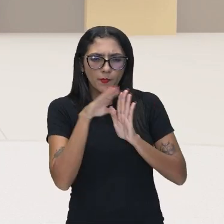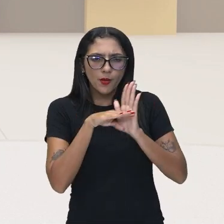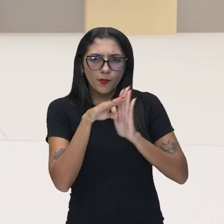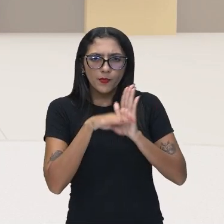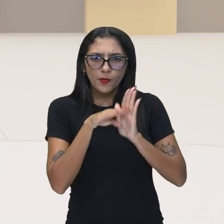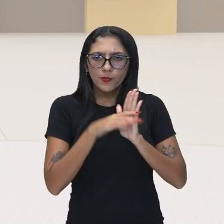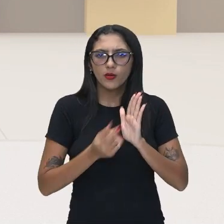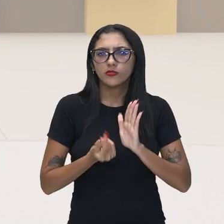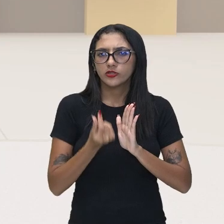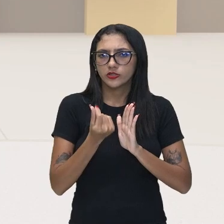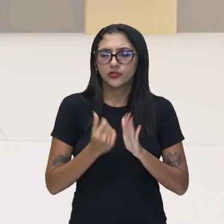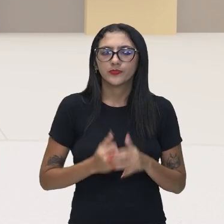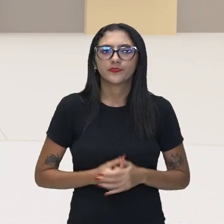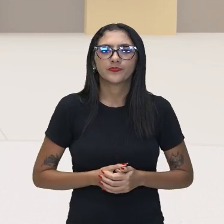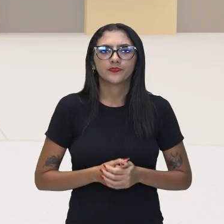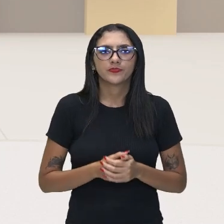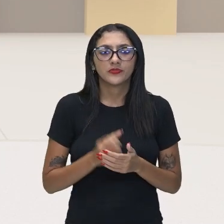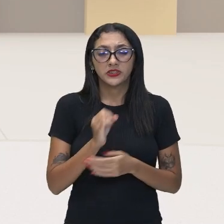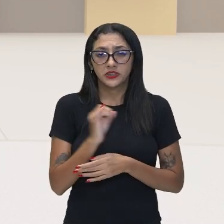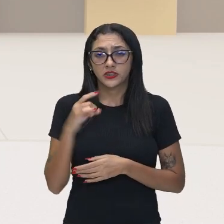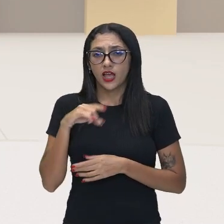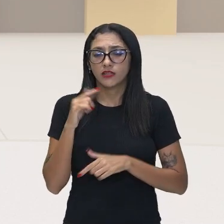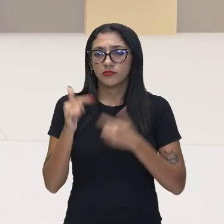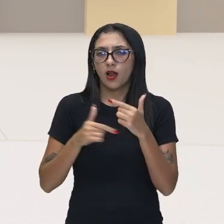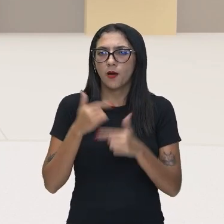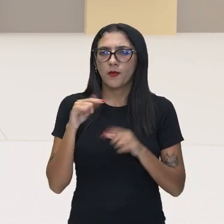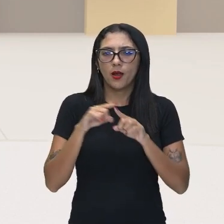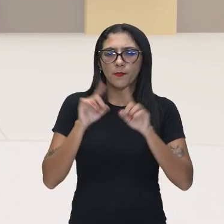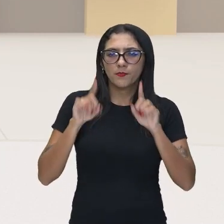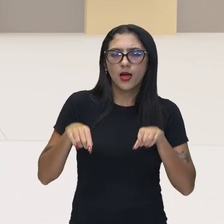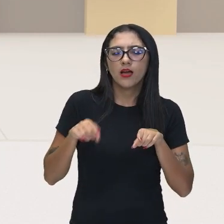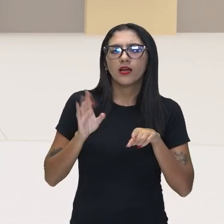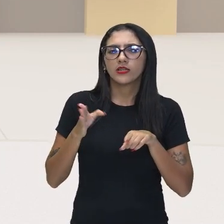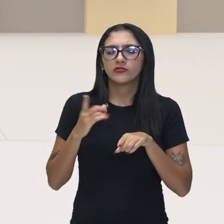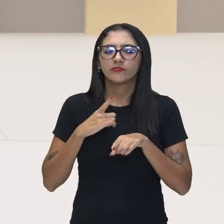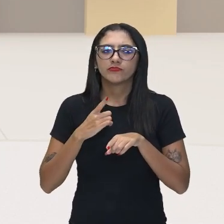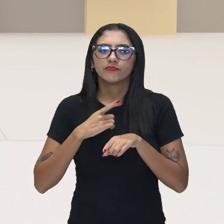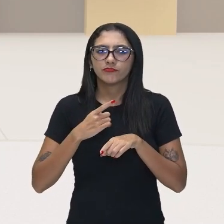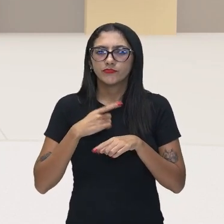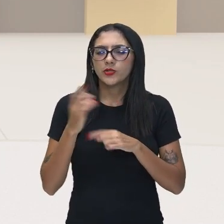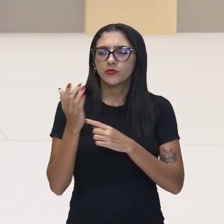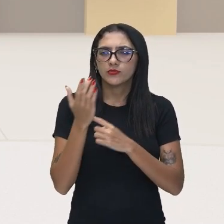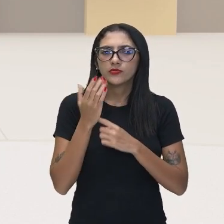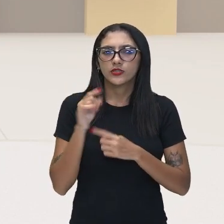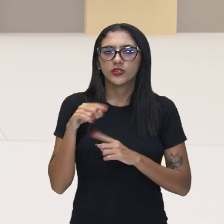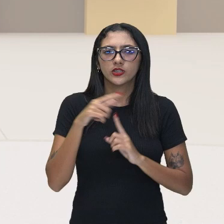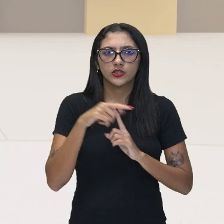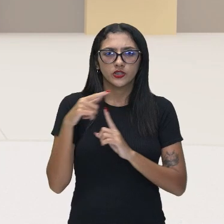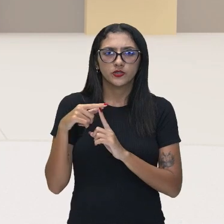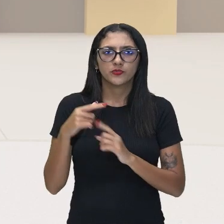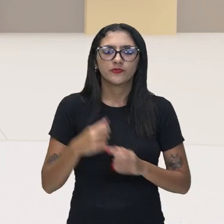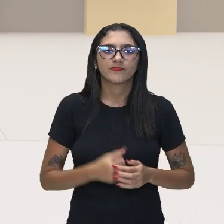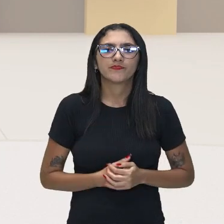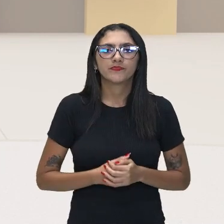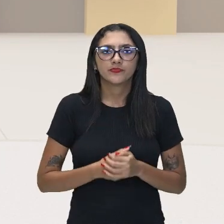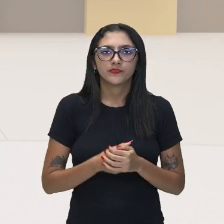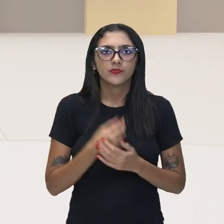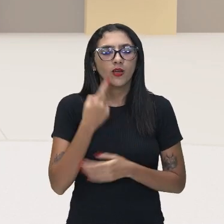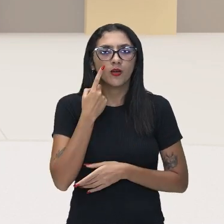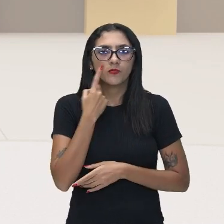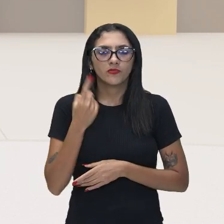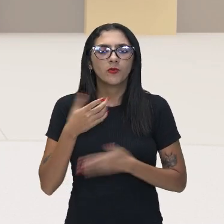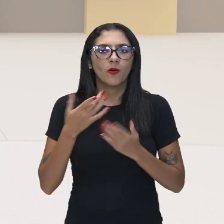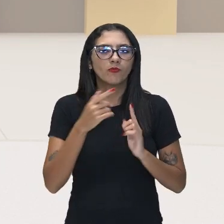servidor público, logicamente, tem uma vantagem, né, no nosso empréstimo consignado. Então, vamos ver aí quais as vantagens do